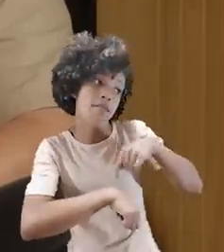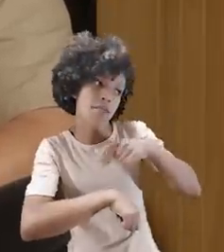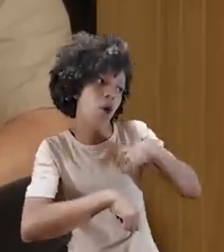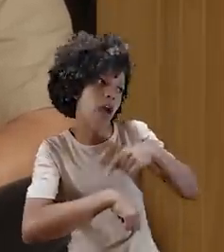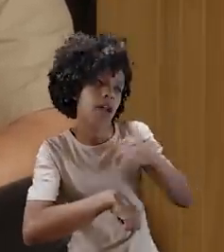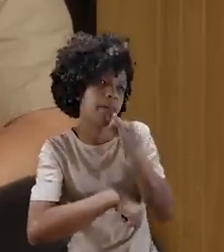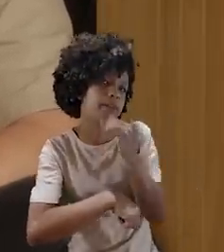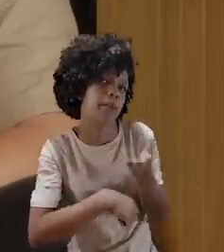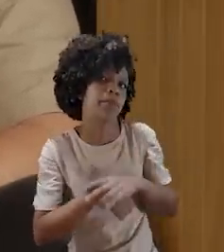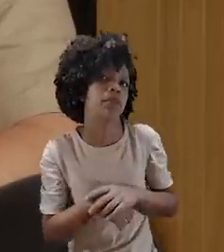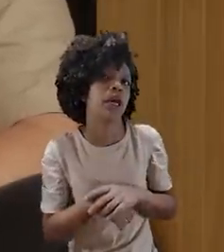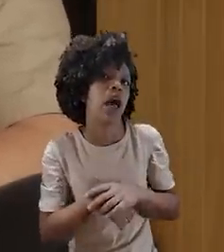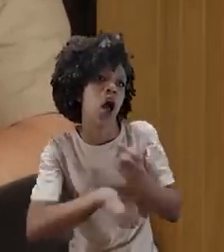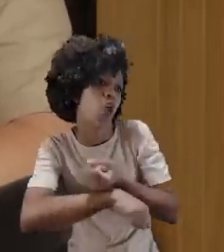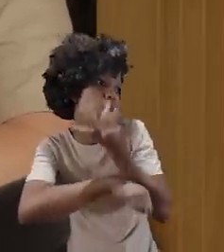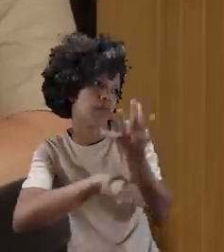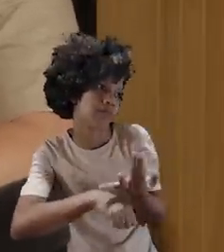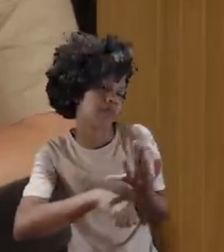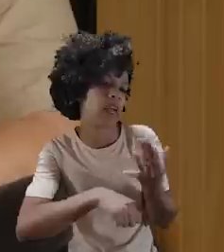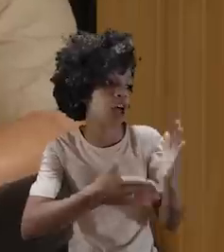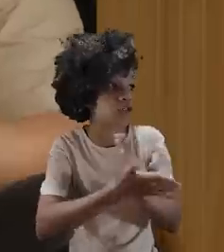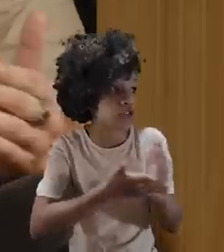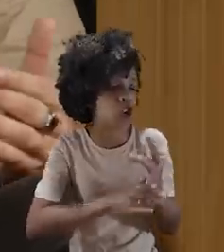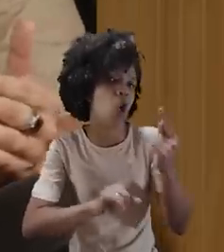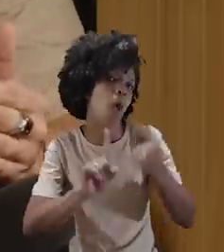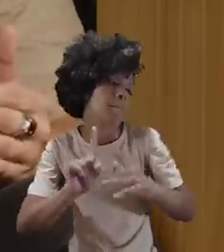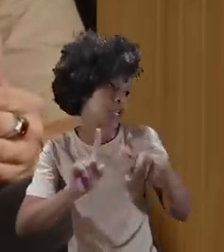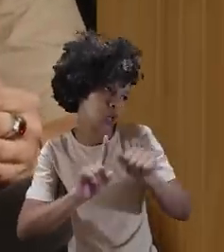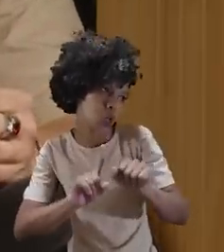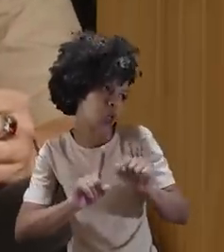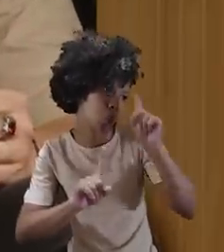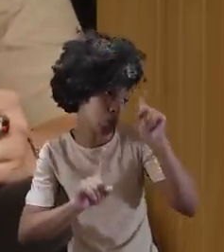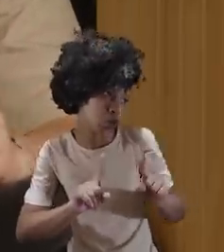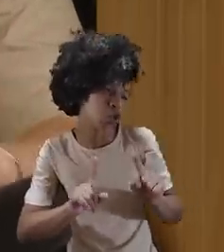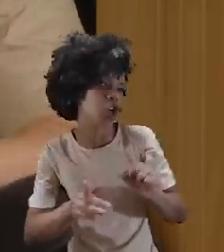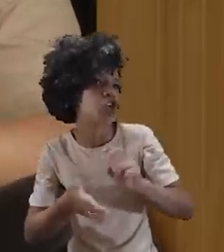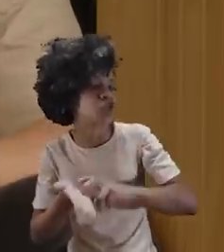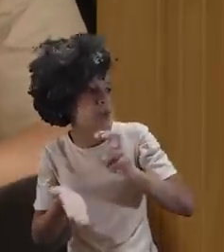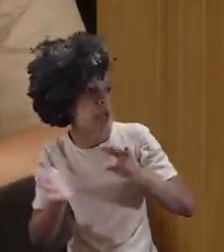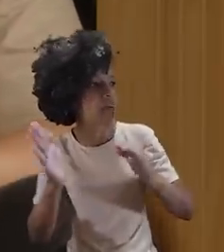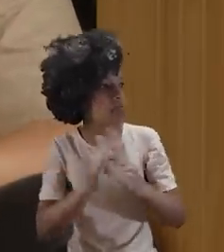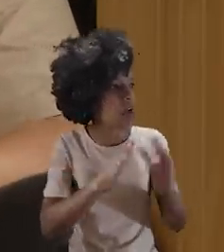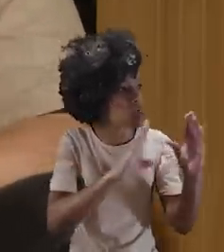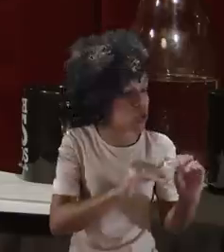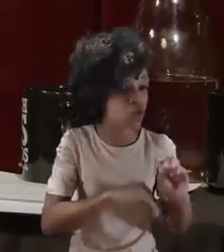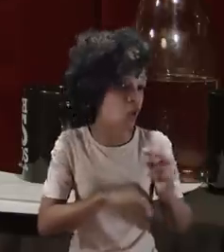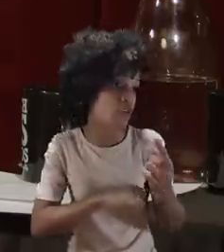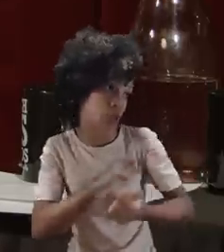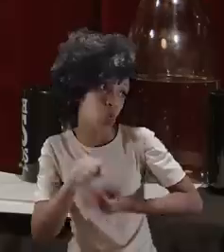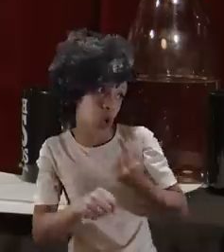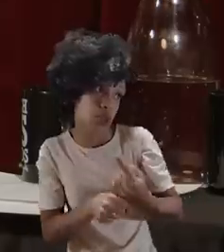a carga horária tipo vai tantas horas aí você faz você divide um mês inteiro indo todo dia de manhã até à noite ou hoje faz um ano